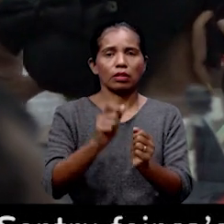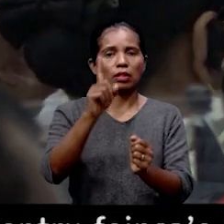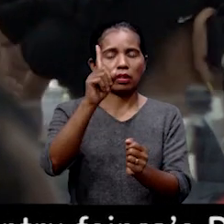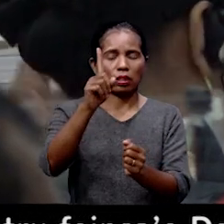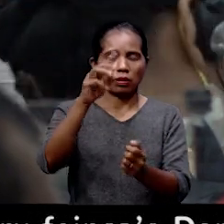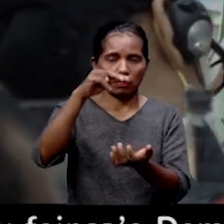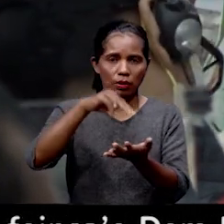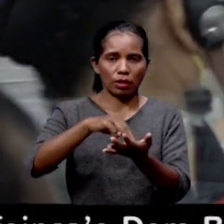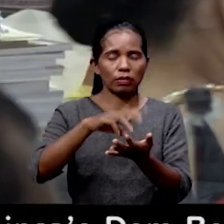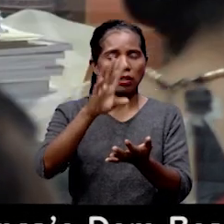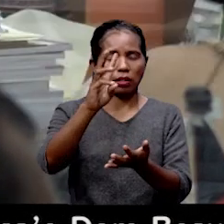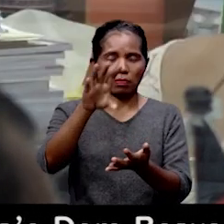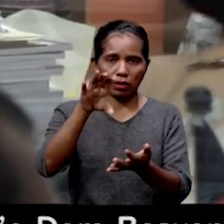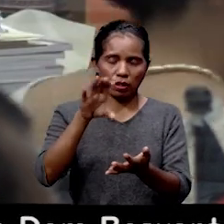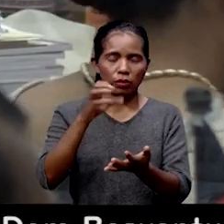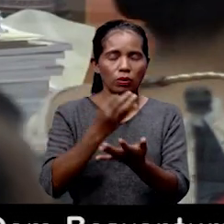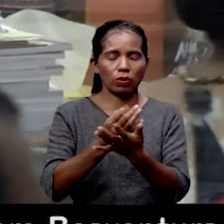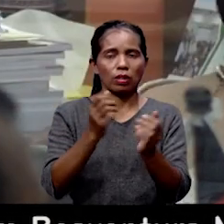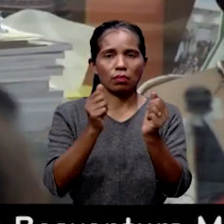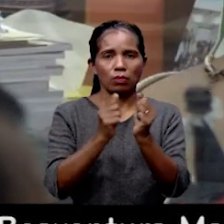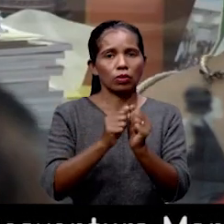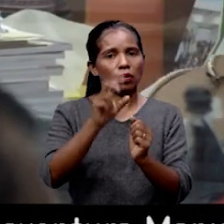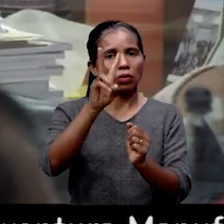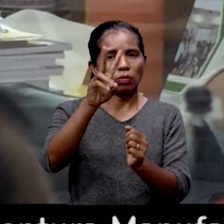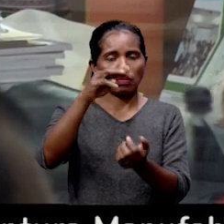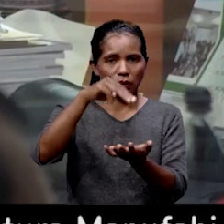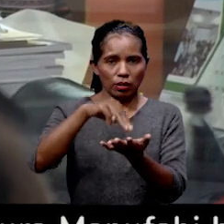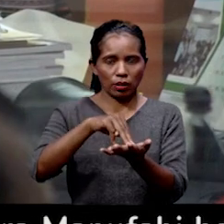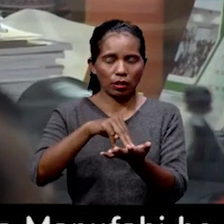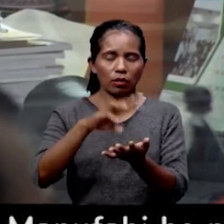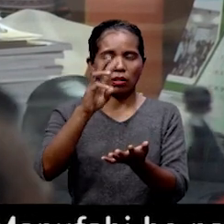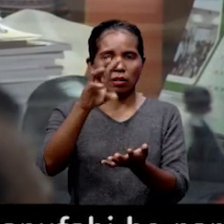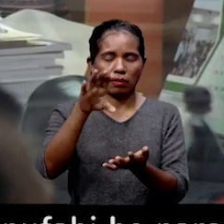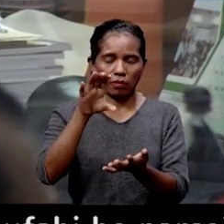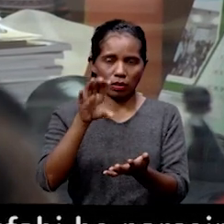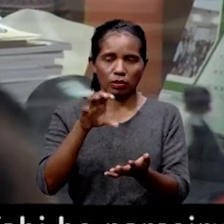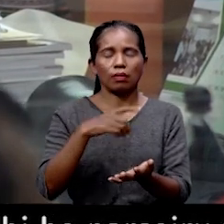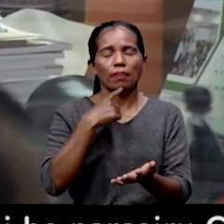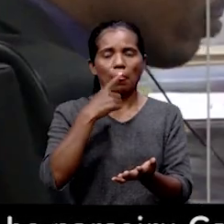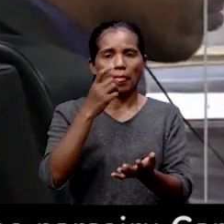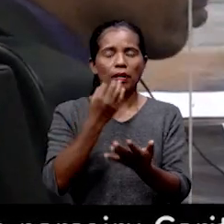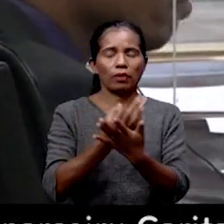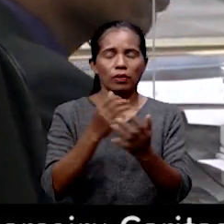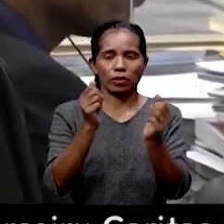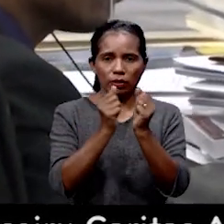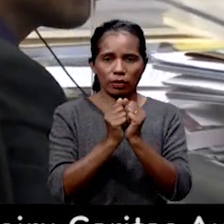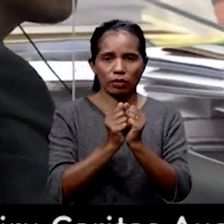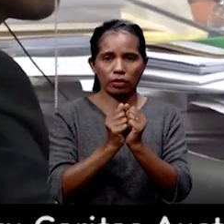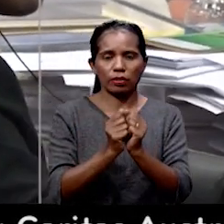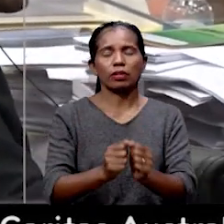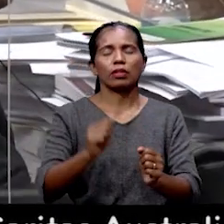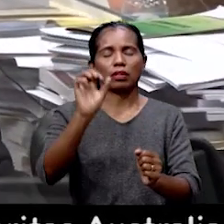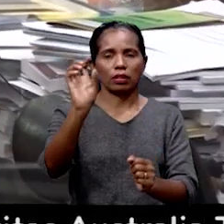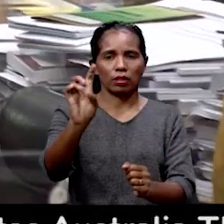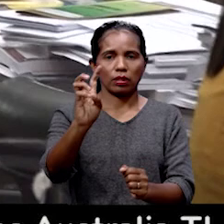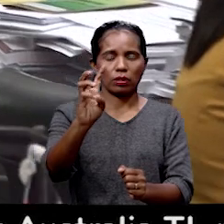ba deputado Sira, Tokon Rua Atuswalu, nune e a bônus representação, dólar americano Rihun Atushitu